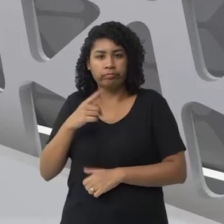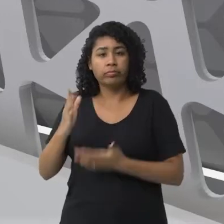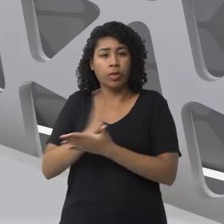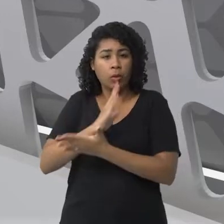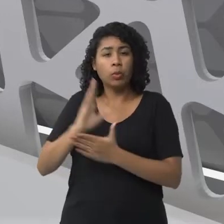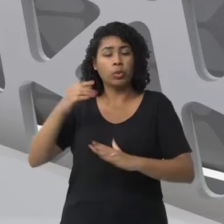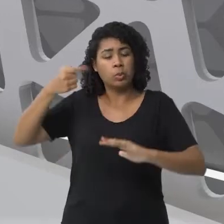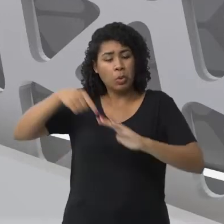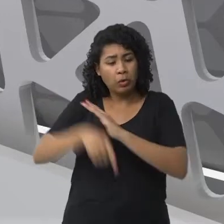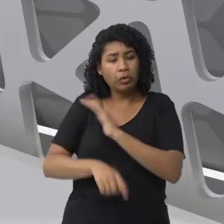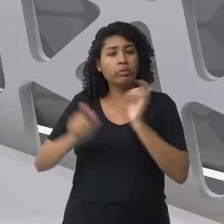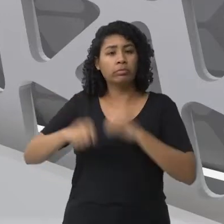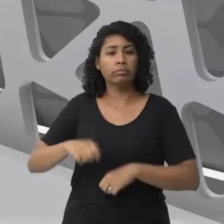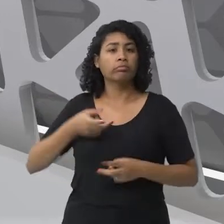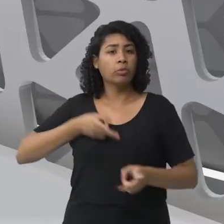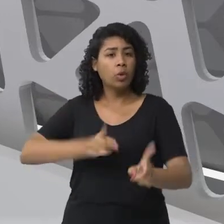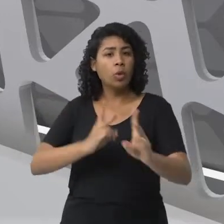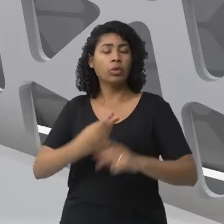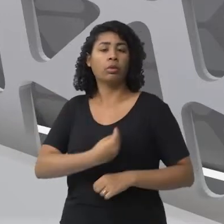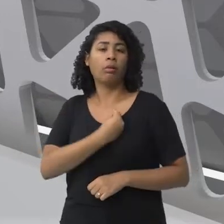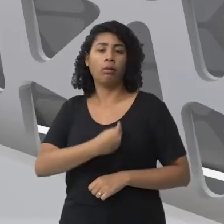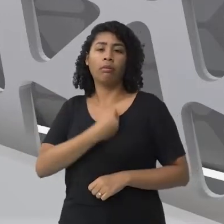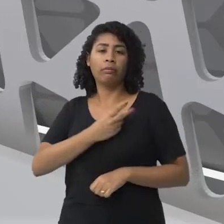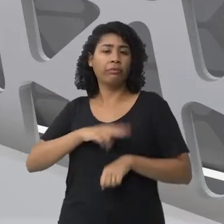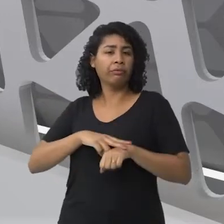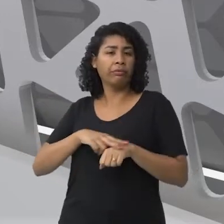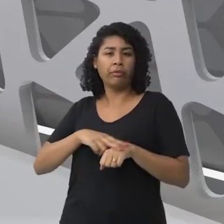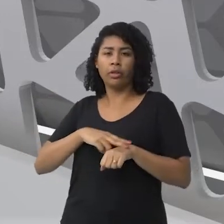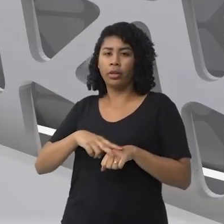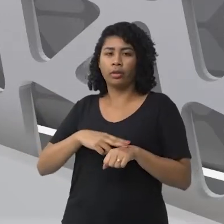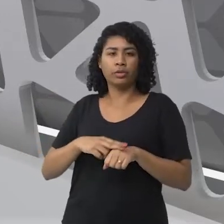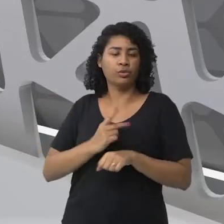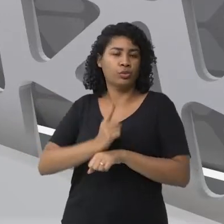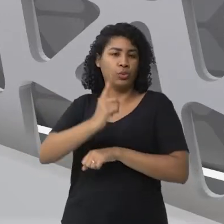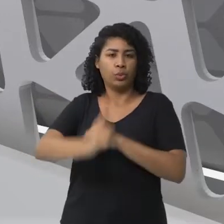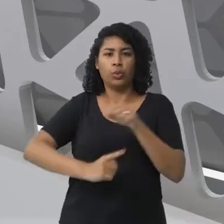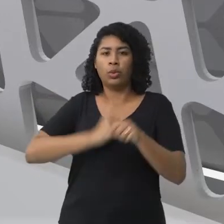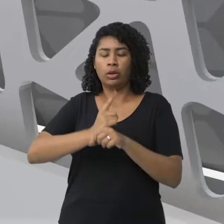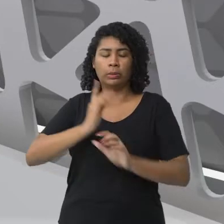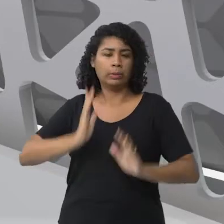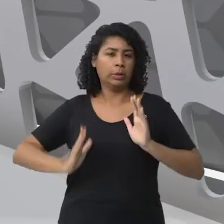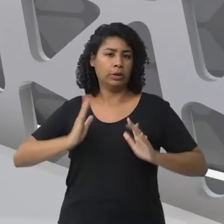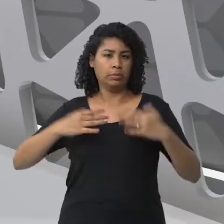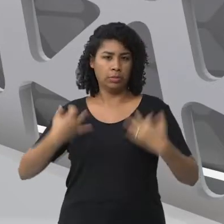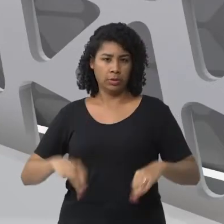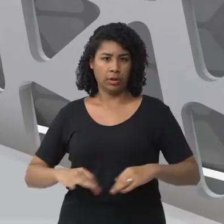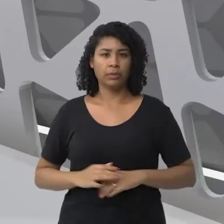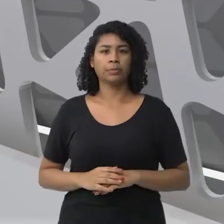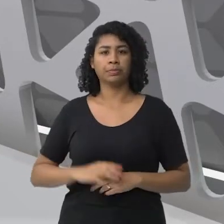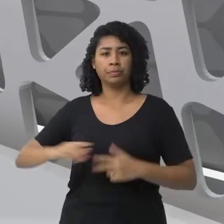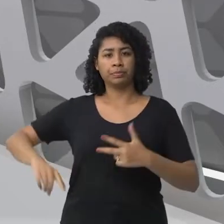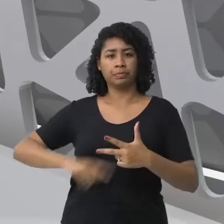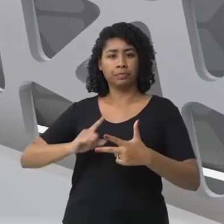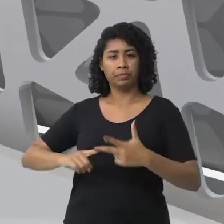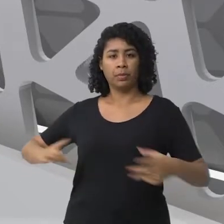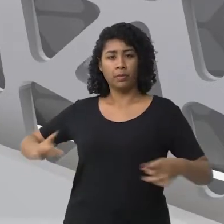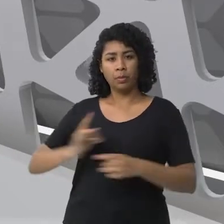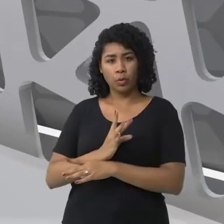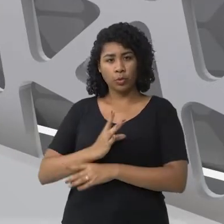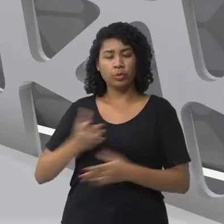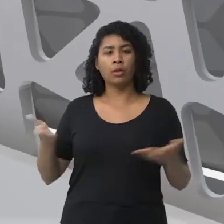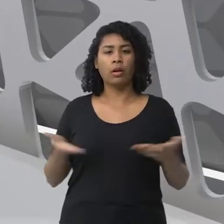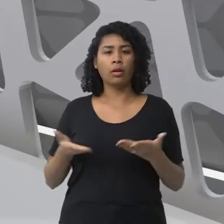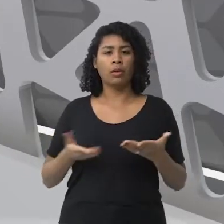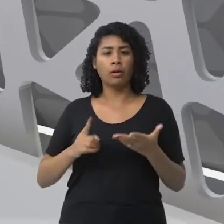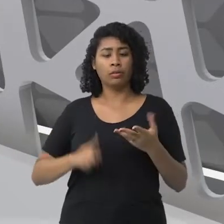vão ficar verdejantes, ou seja, sempre verdes ao longo do ano. Fechamos então agora o nosso cerrado e vamos falar sobre lá na nossa